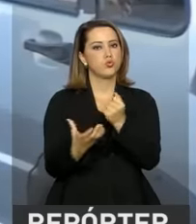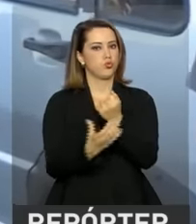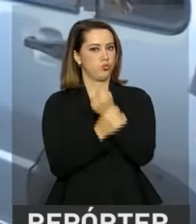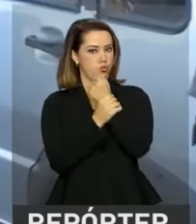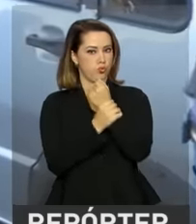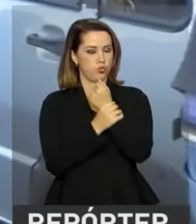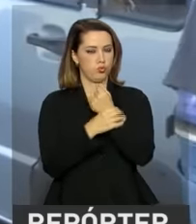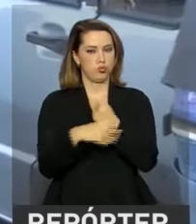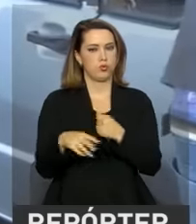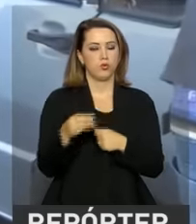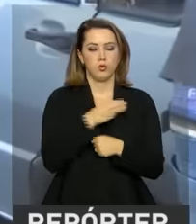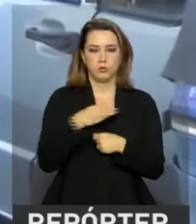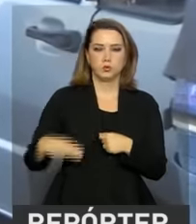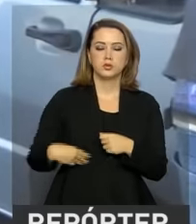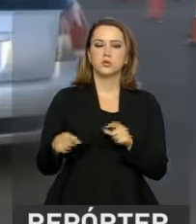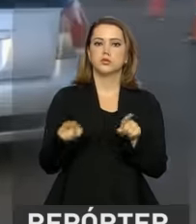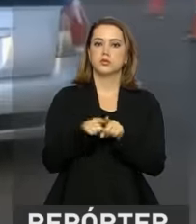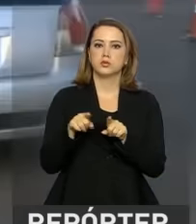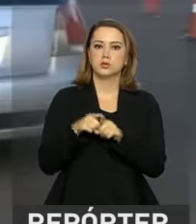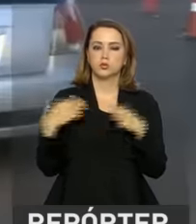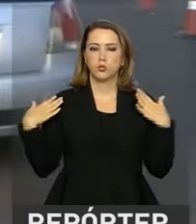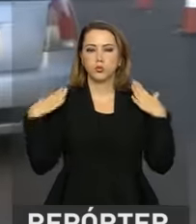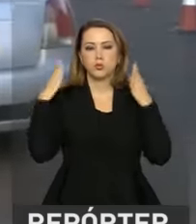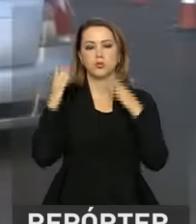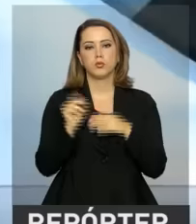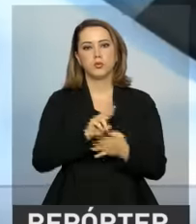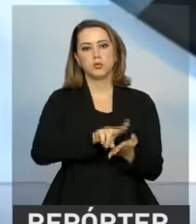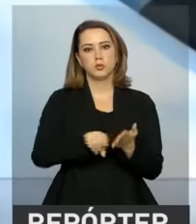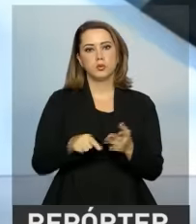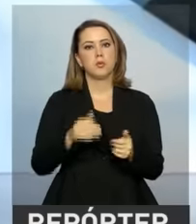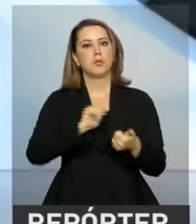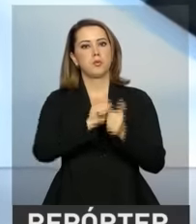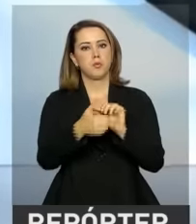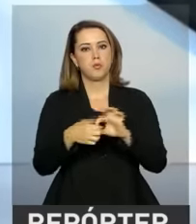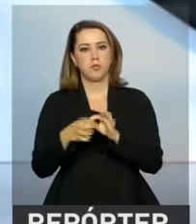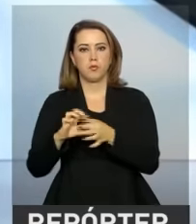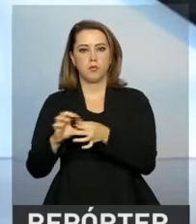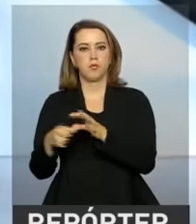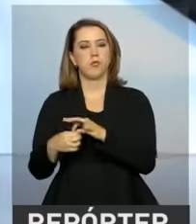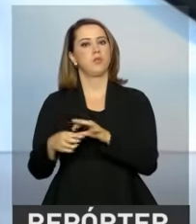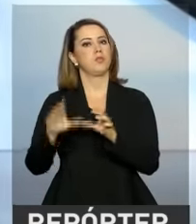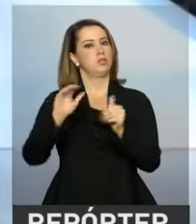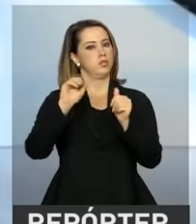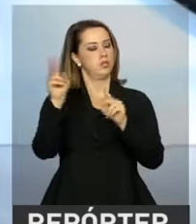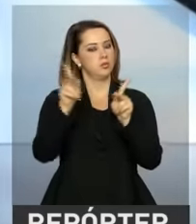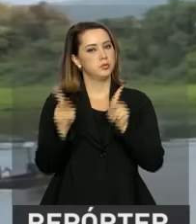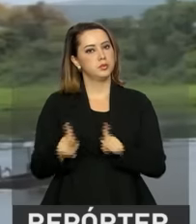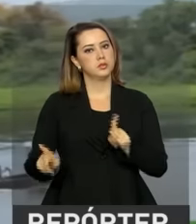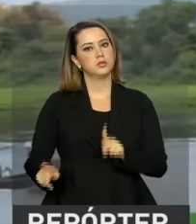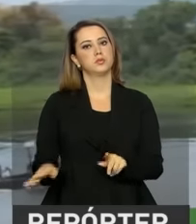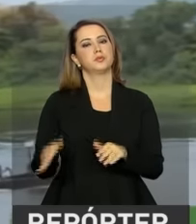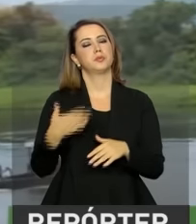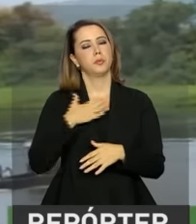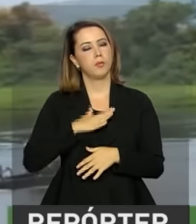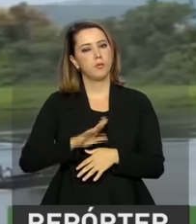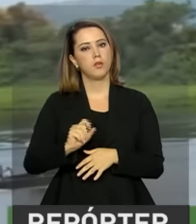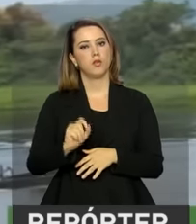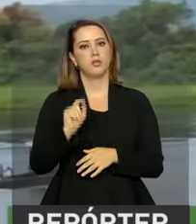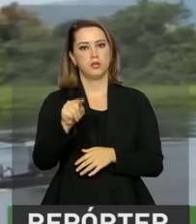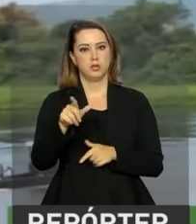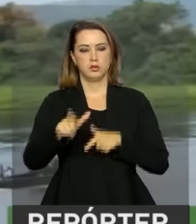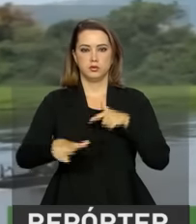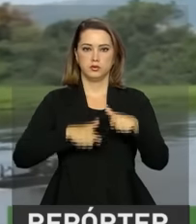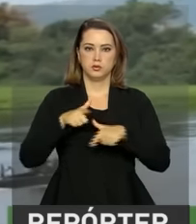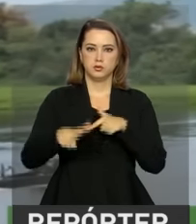armadas para que as Olimpíadas transcorram em paz e com absoluta tranquilidade nessa operação nós estamos